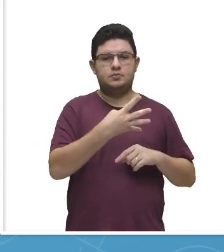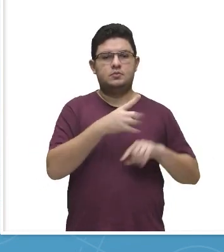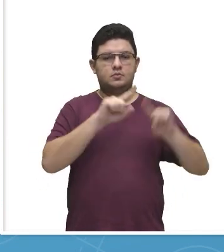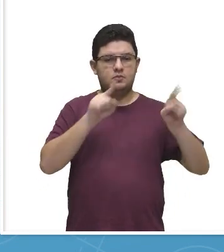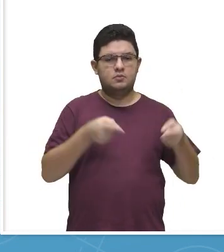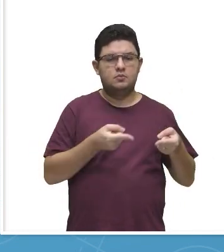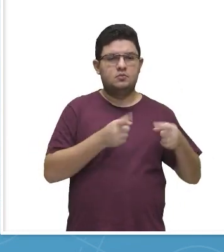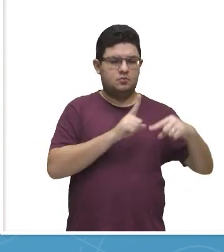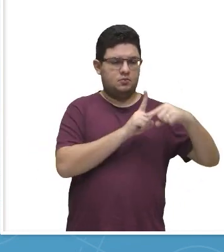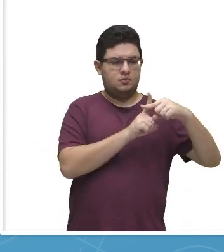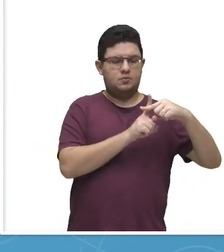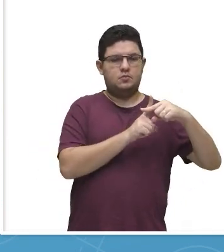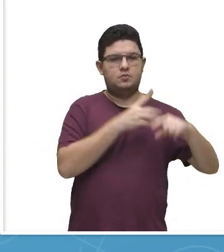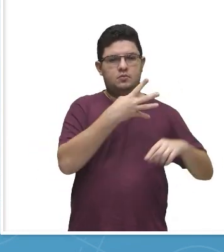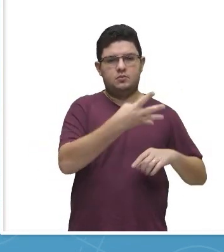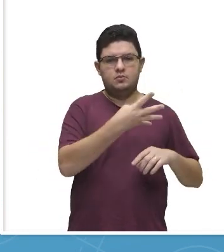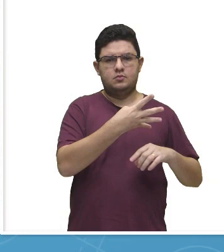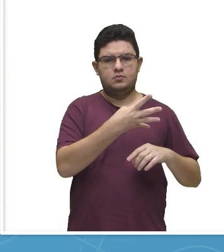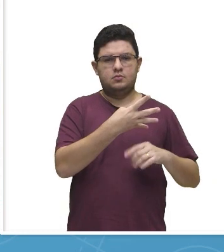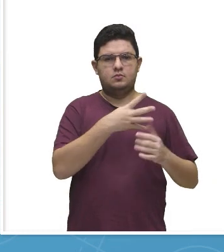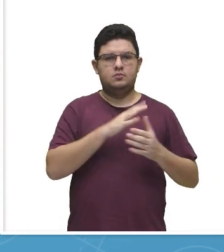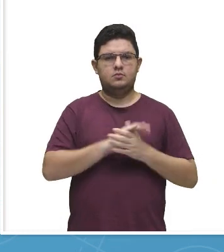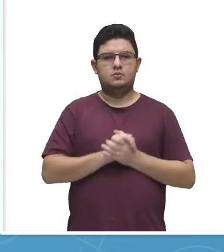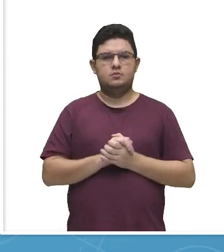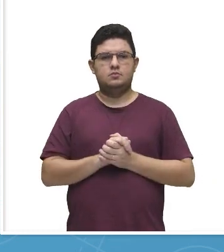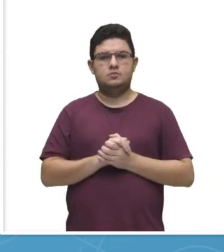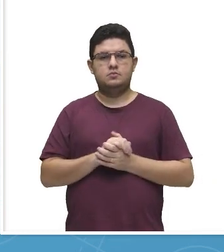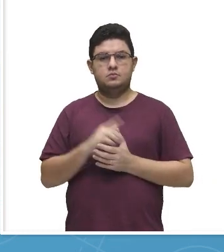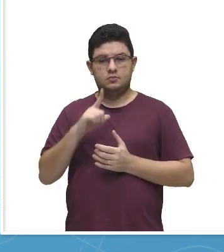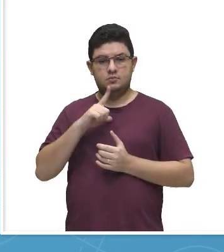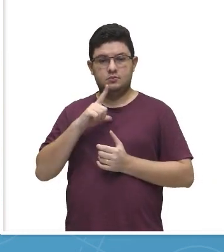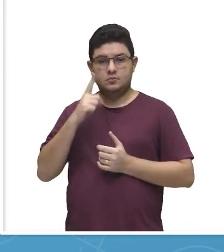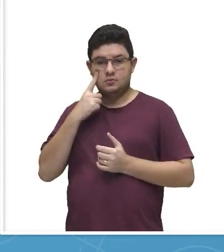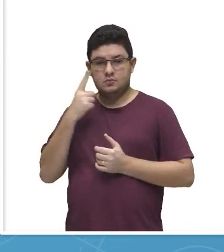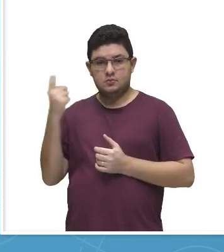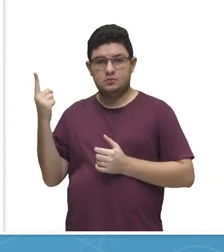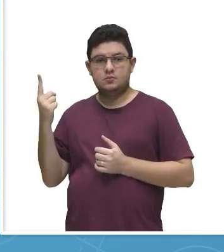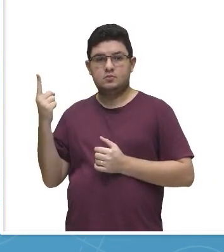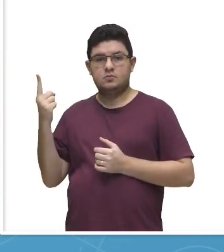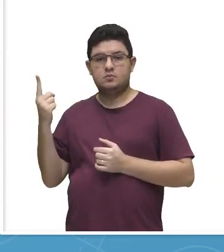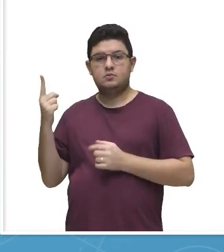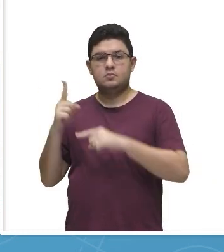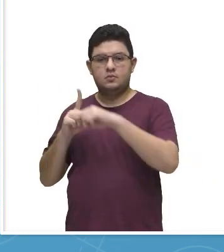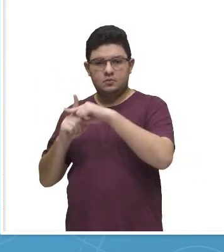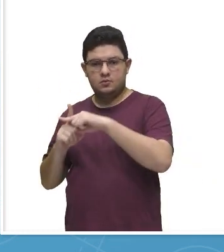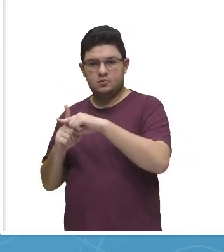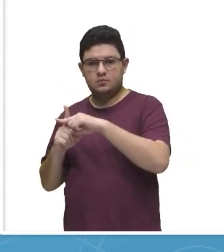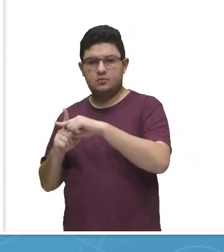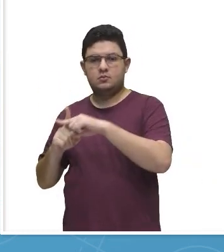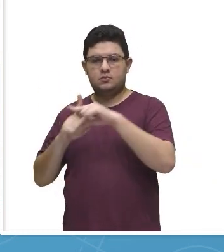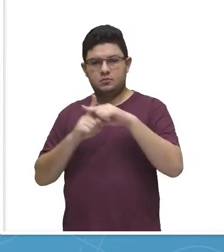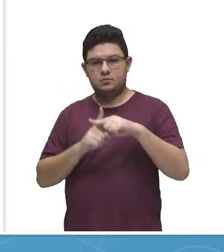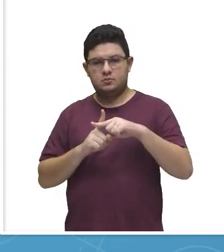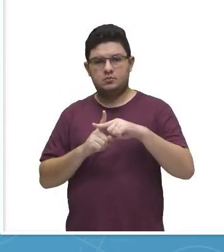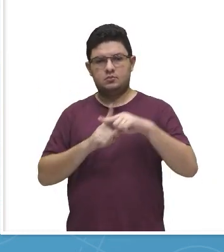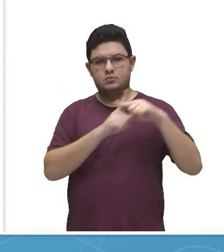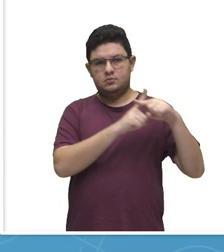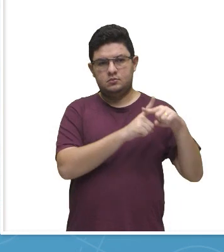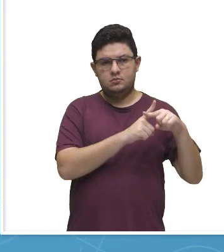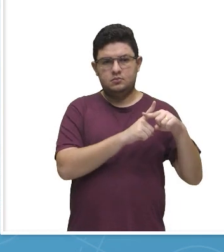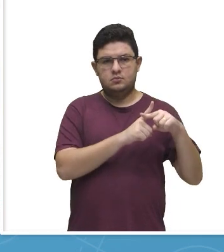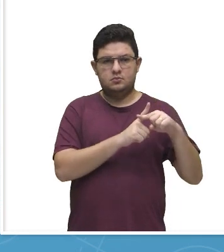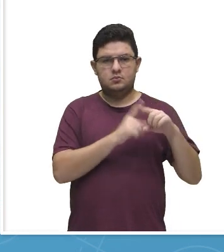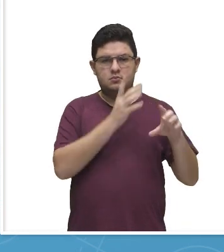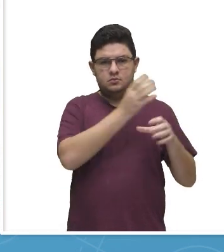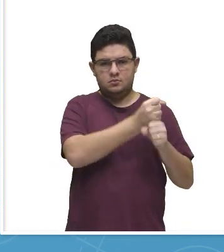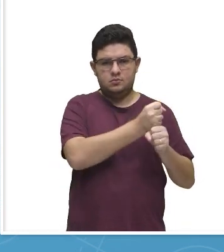Pela regra de operação com números inteiros, se eu tenho mais vezes mais, vai dar mais, e mais vezes mais, mais. 4